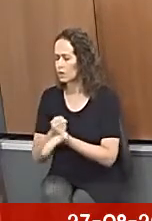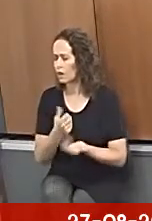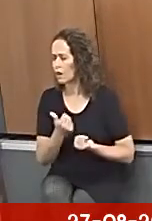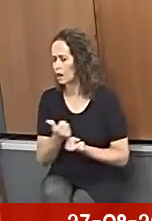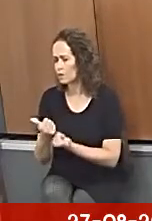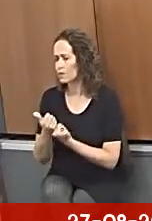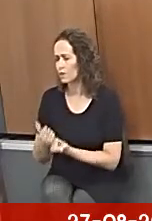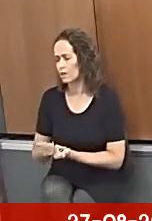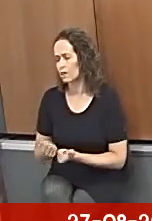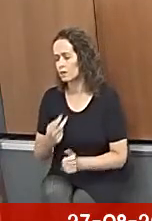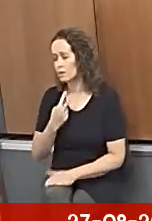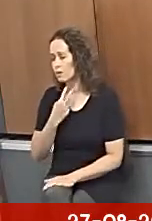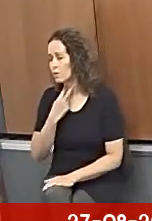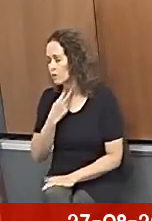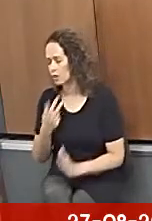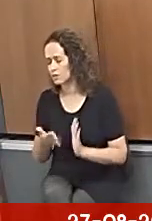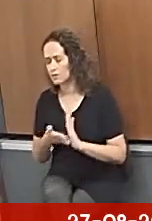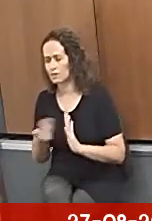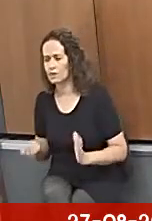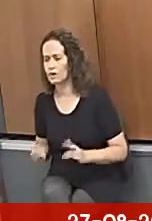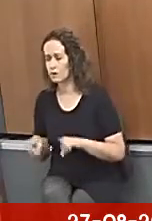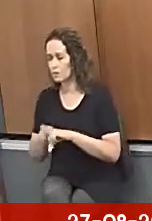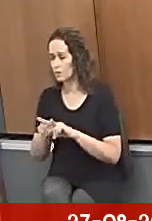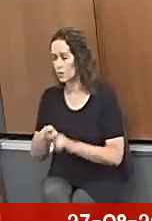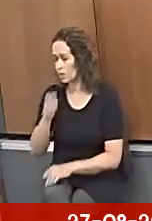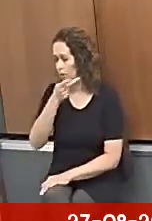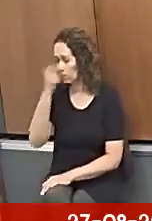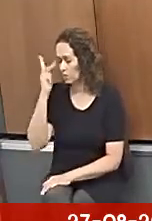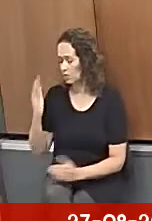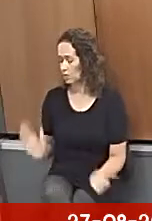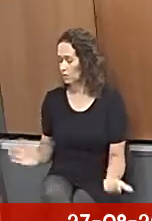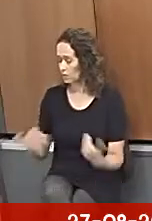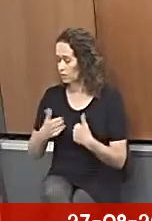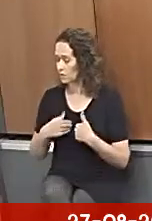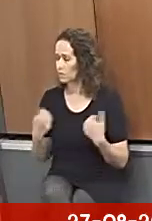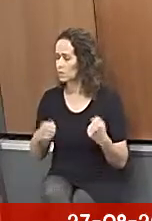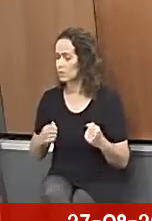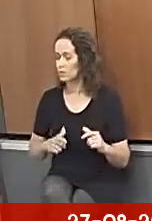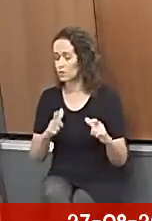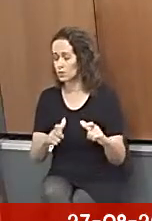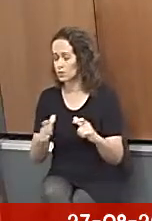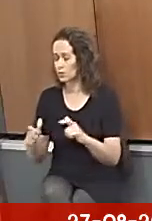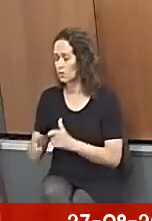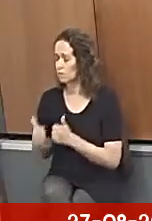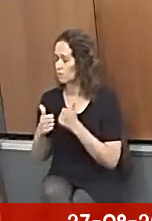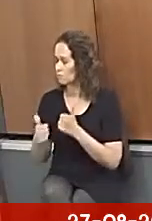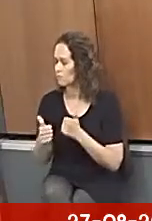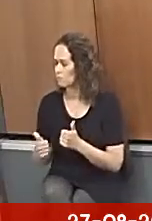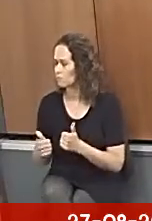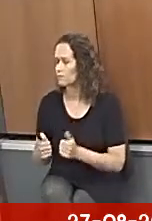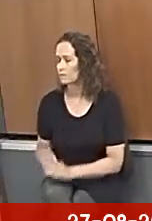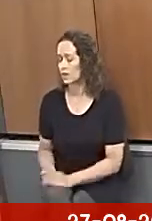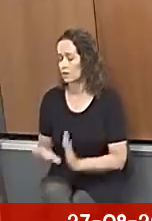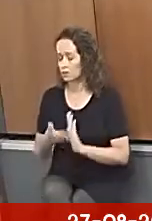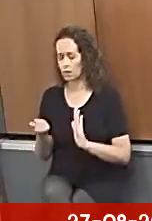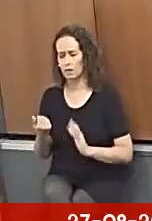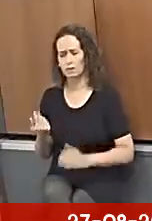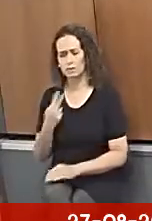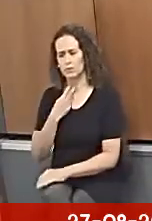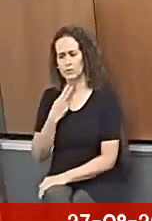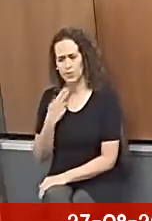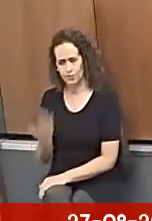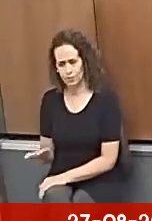não pode ser tirada a dignidade do autista que precisa de meio ambientes sadios não podem ser tiradas